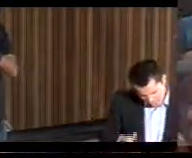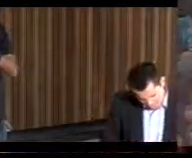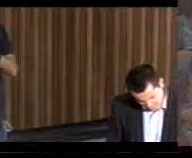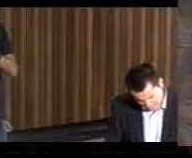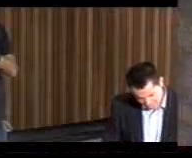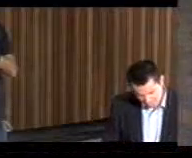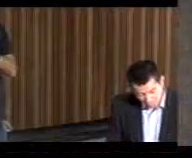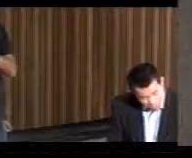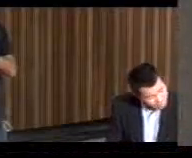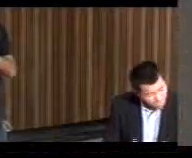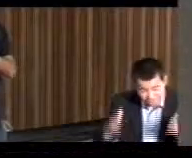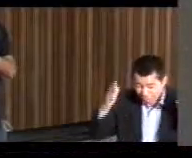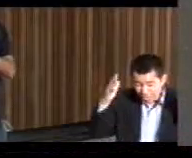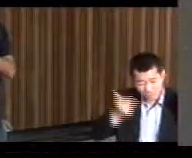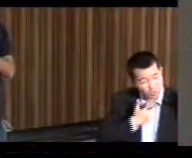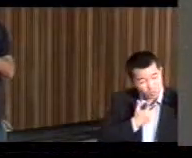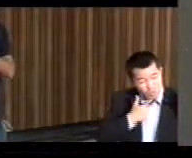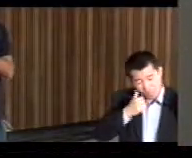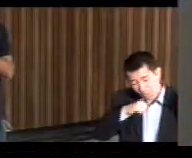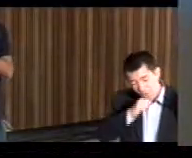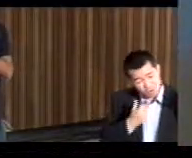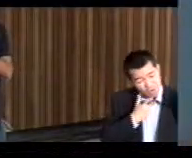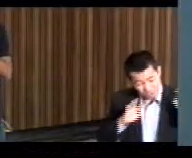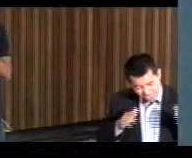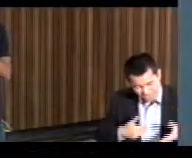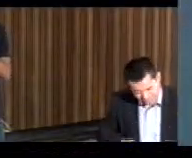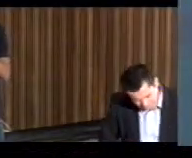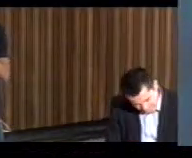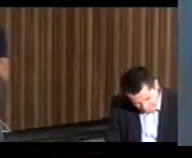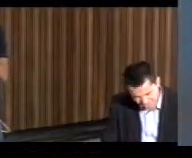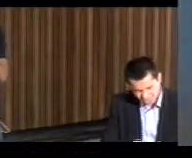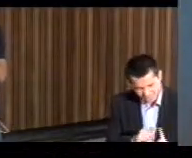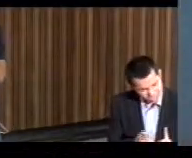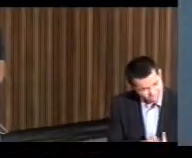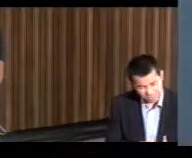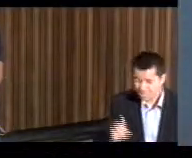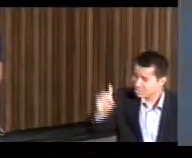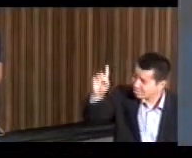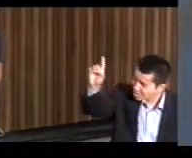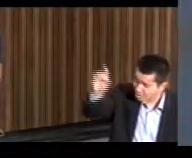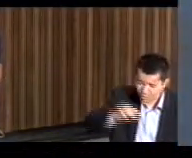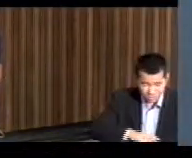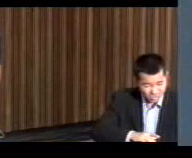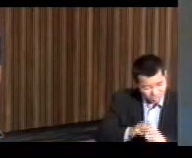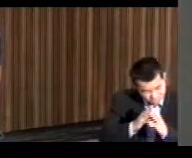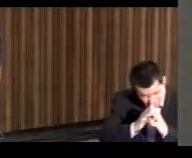porque não podiam, mas o Senhor lhes deu. E Senhor, isso me fez